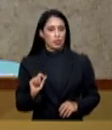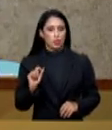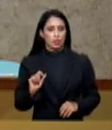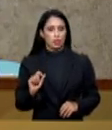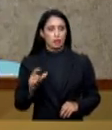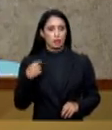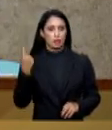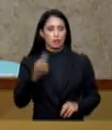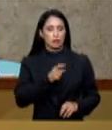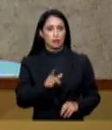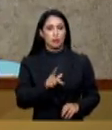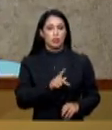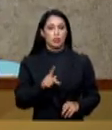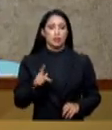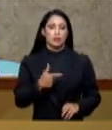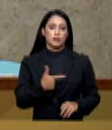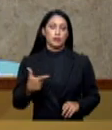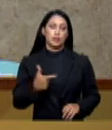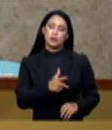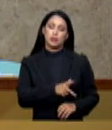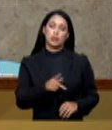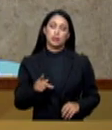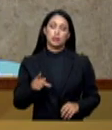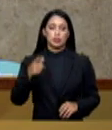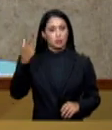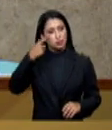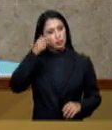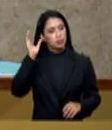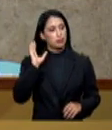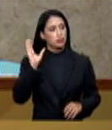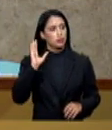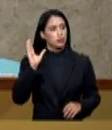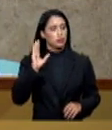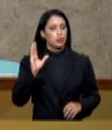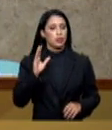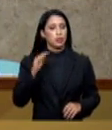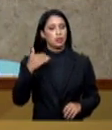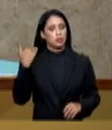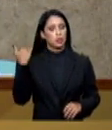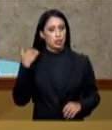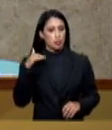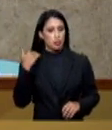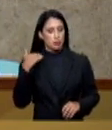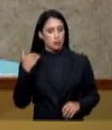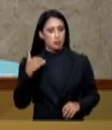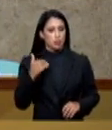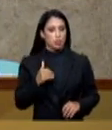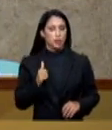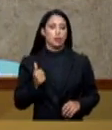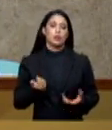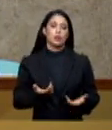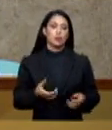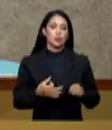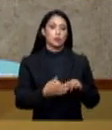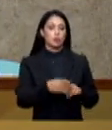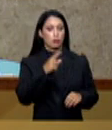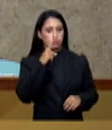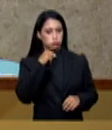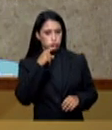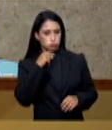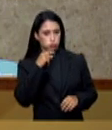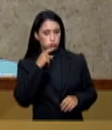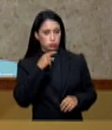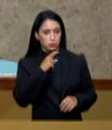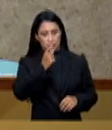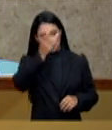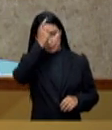vice-presidente ministram as verminoses e decano a ministra Cármen Lúcia nós tucanos de uma mentes